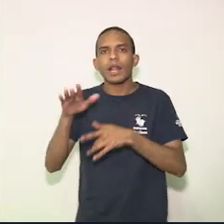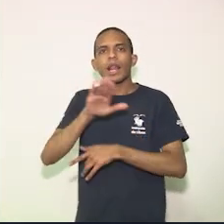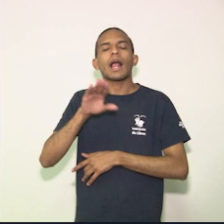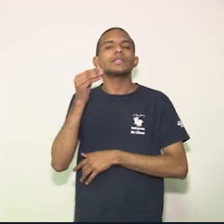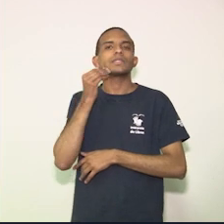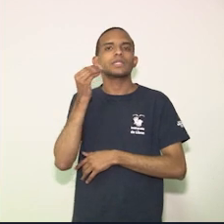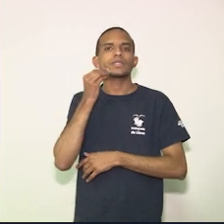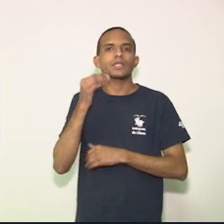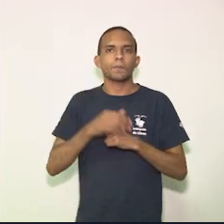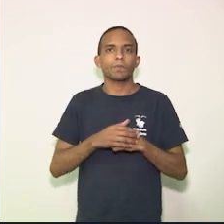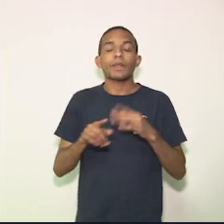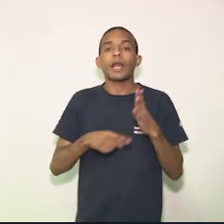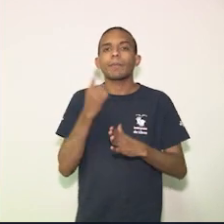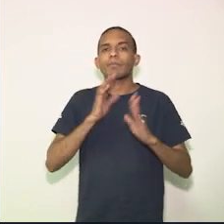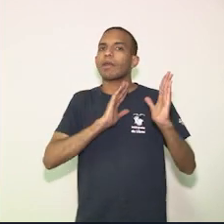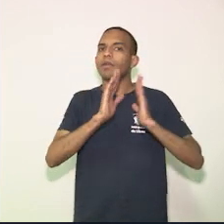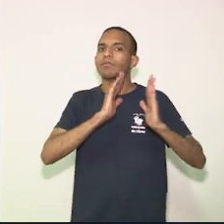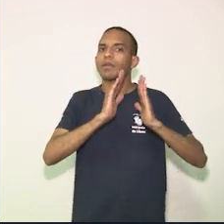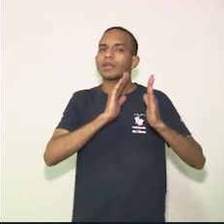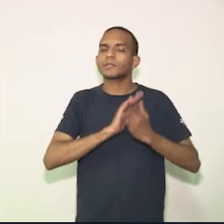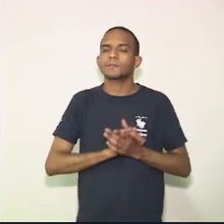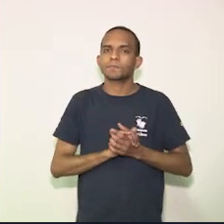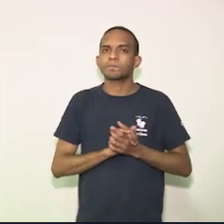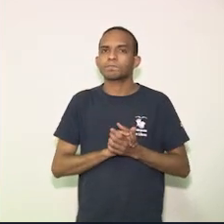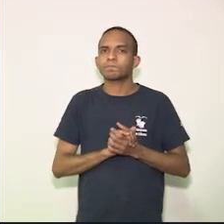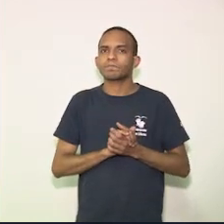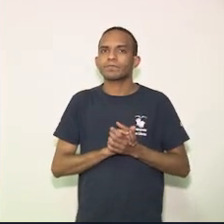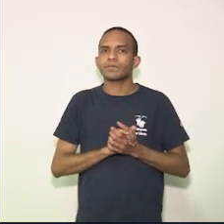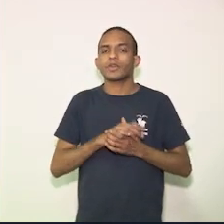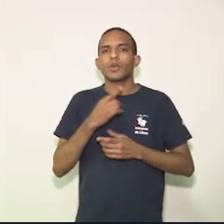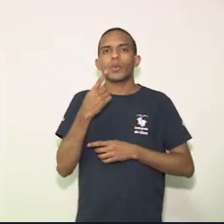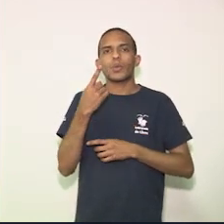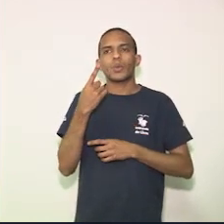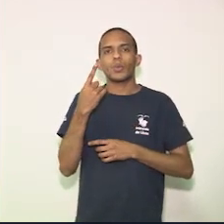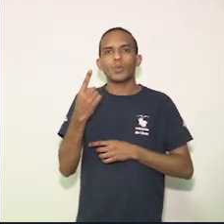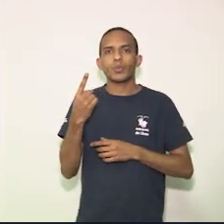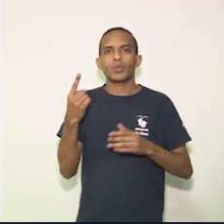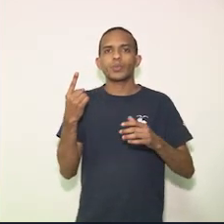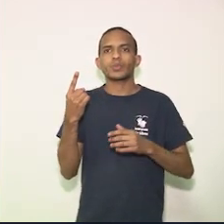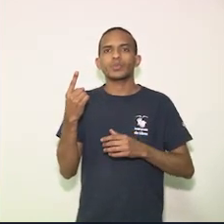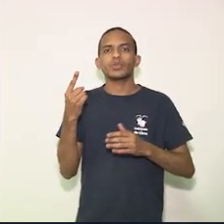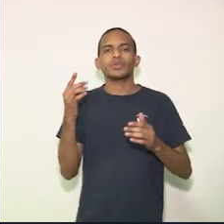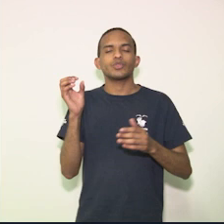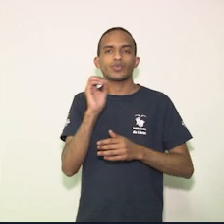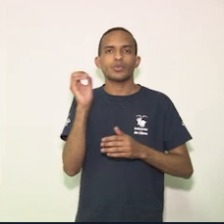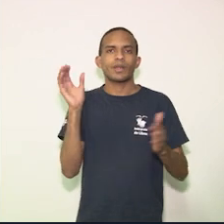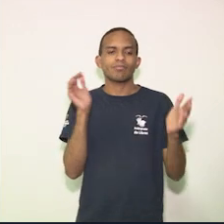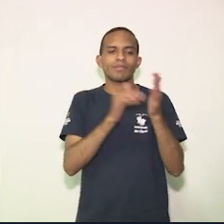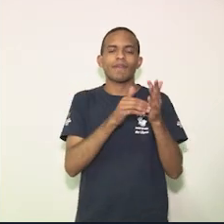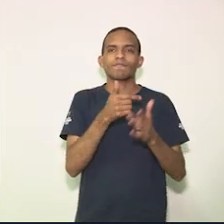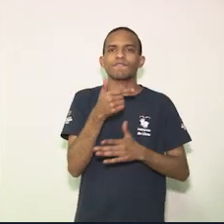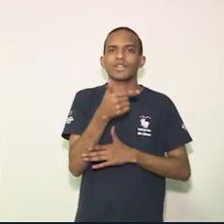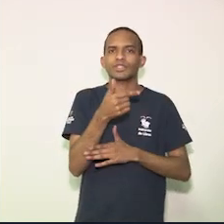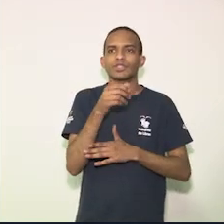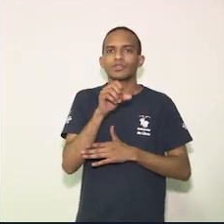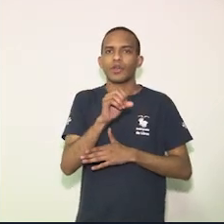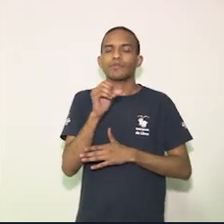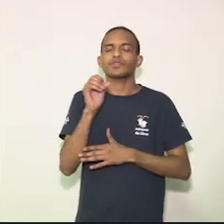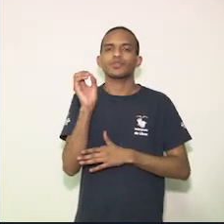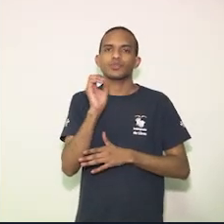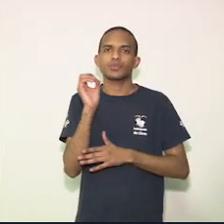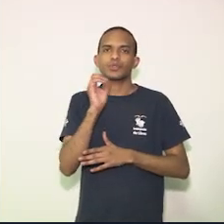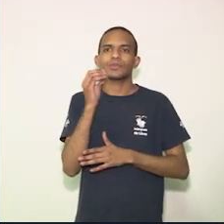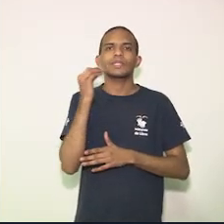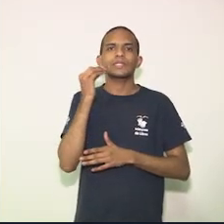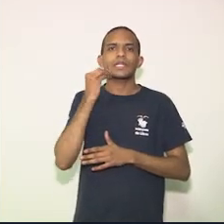testagem. A primeira fase, que de 1/10 a 29/10, a testagem